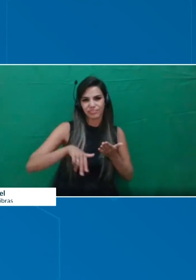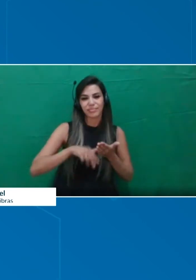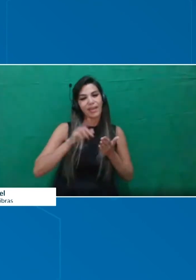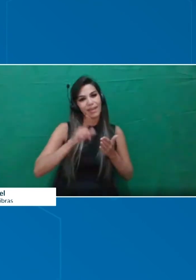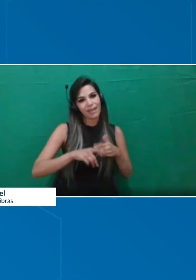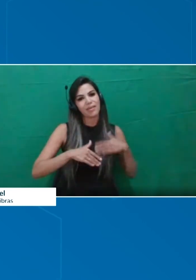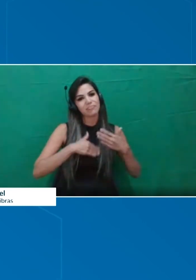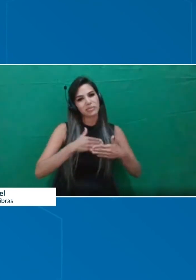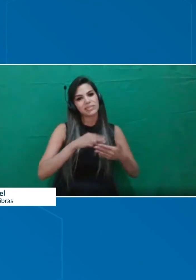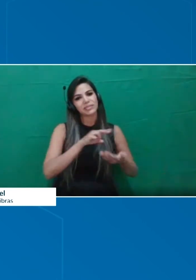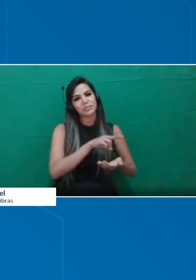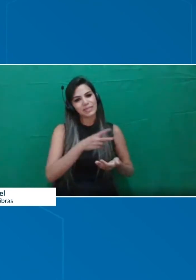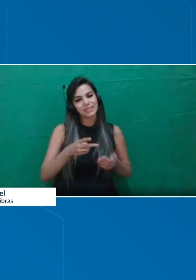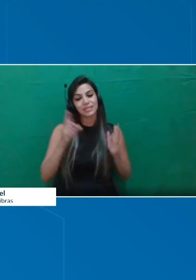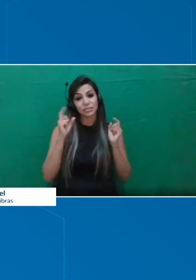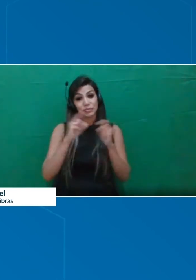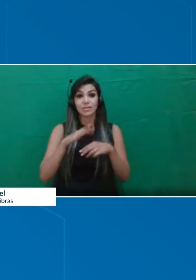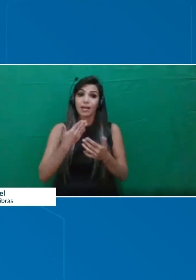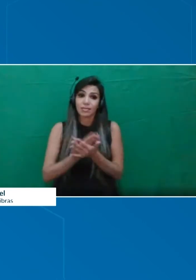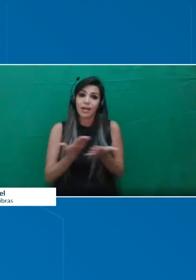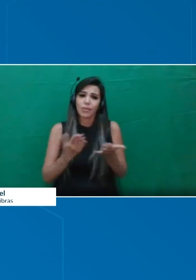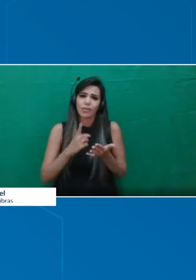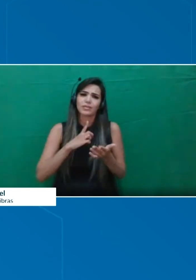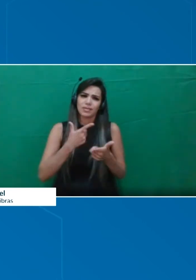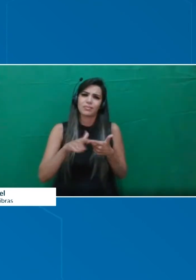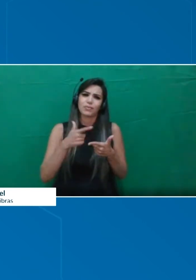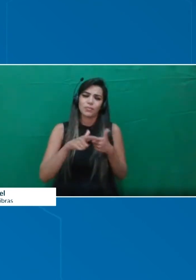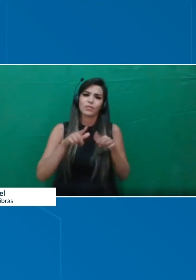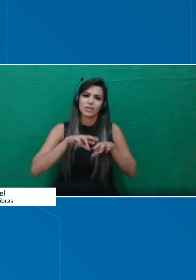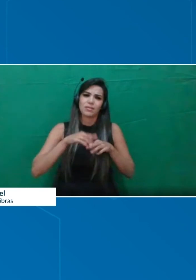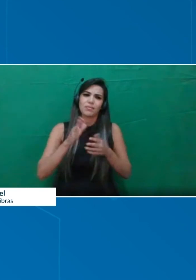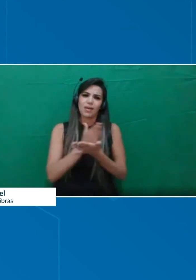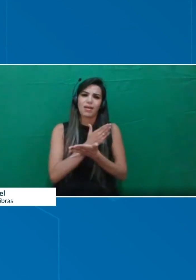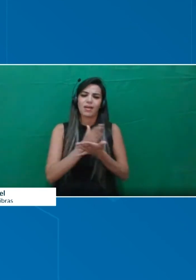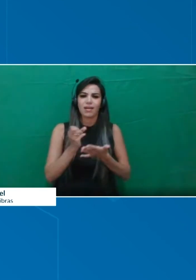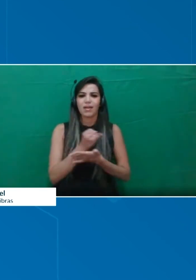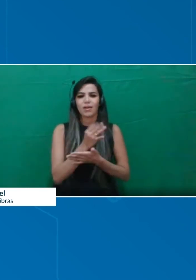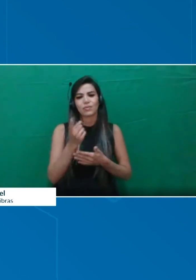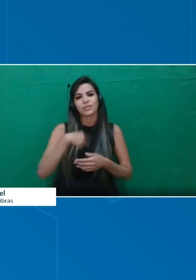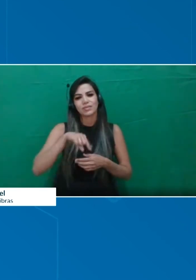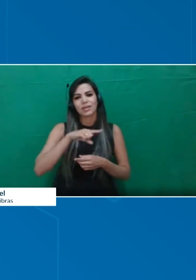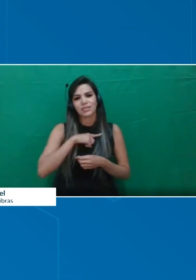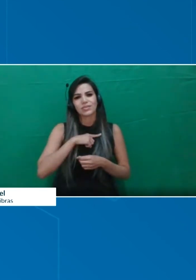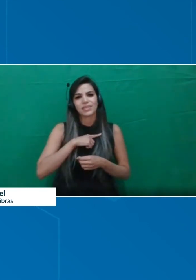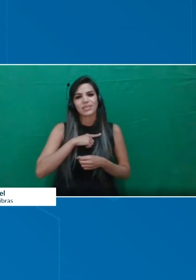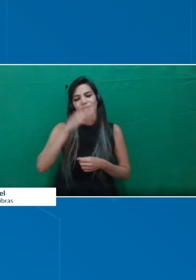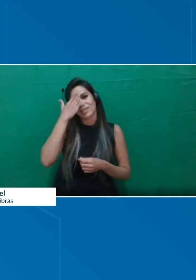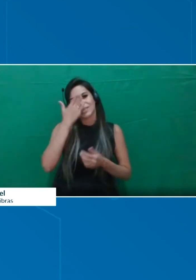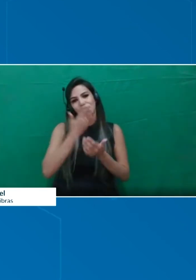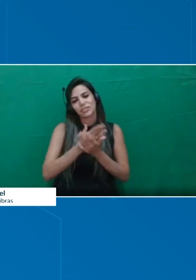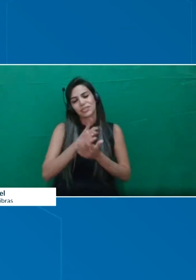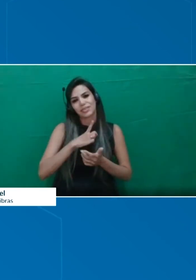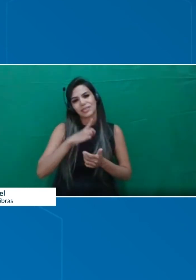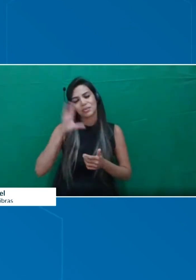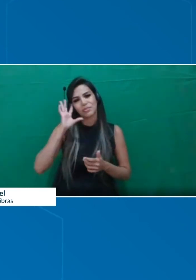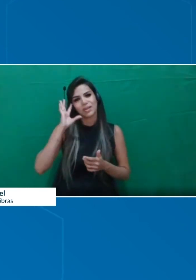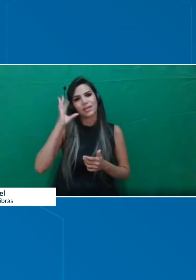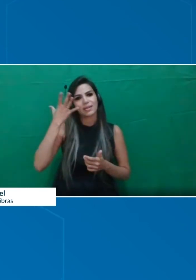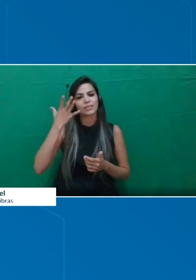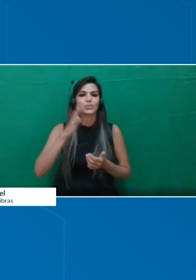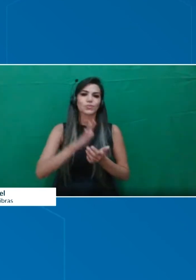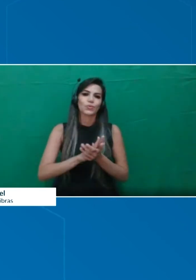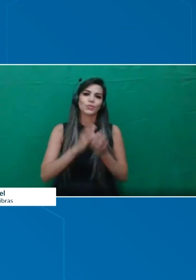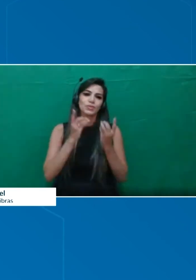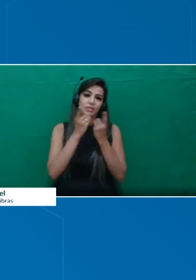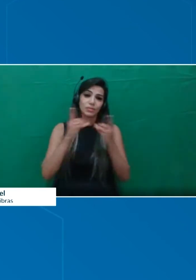tenha agora, né? Ainda continuamos tendo alguns problemas, mas a gente aposta numa solução que é uma solução muito mais